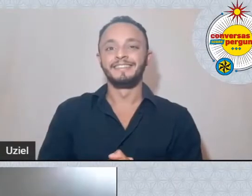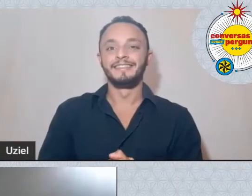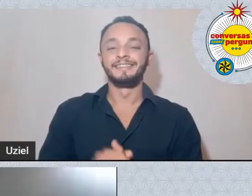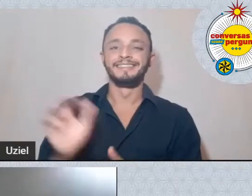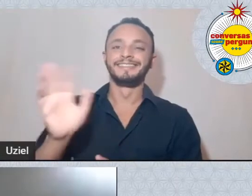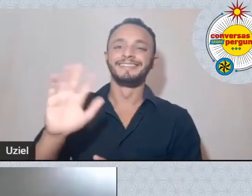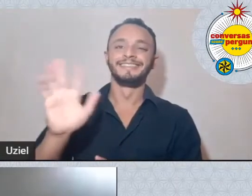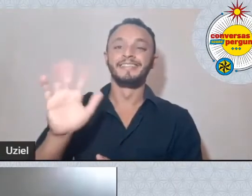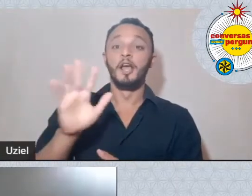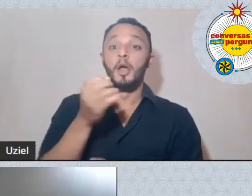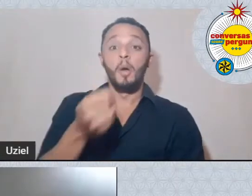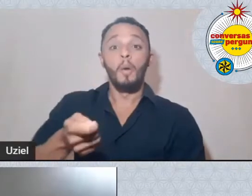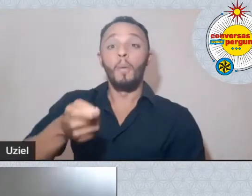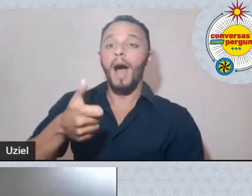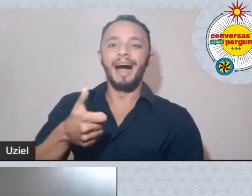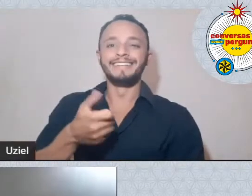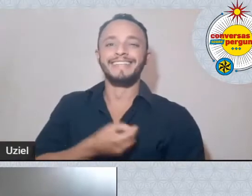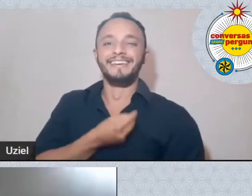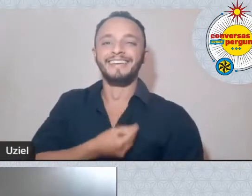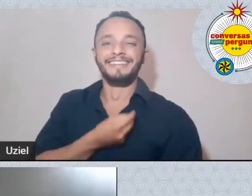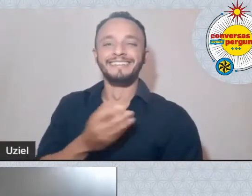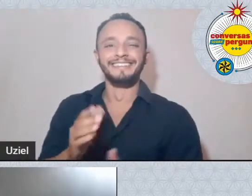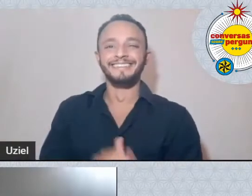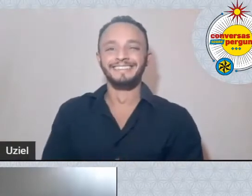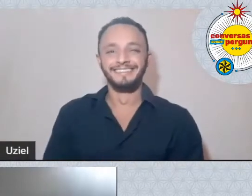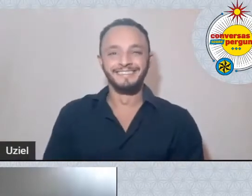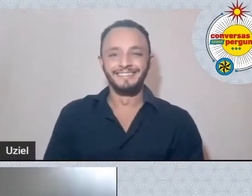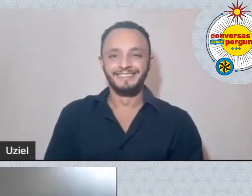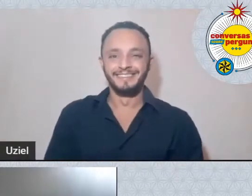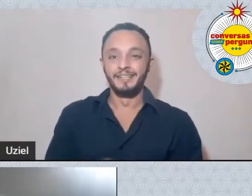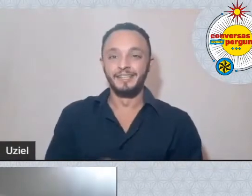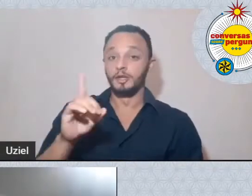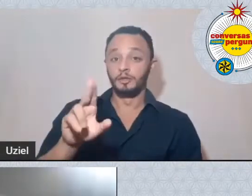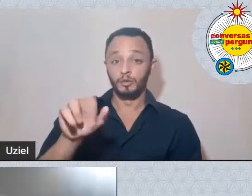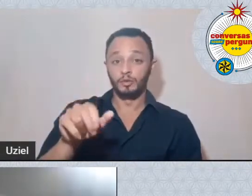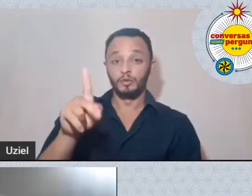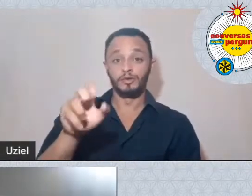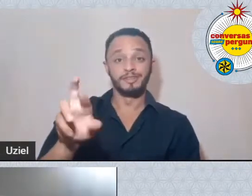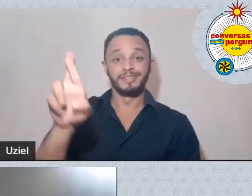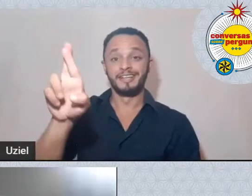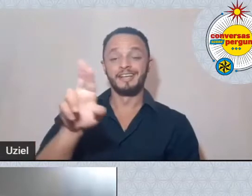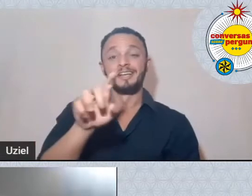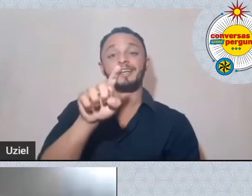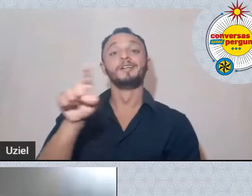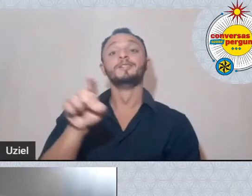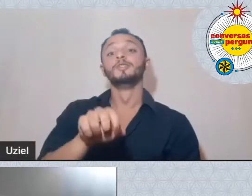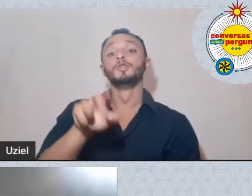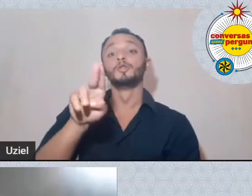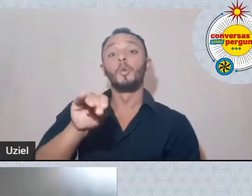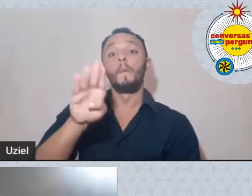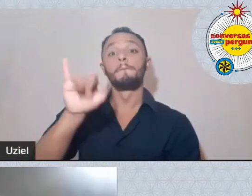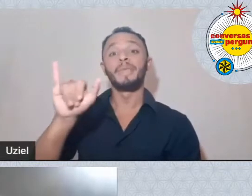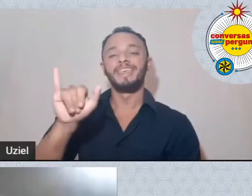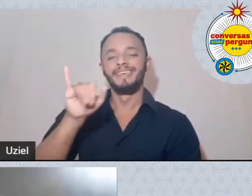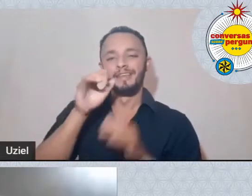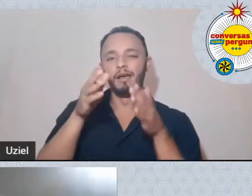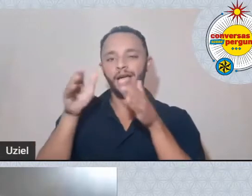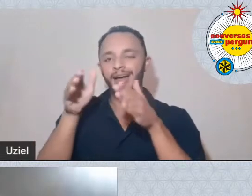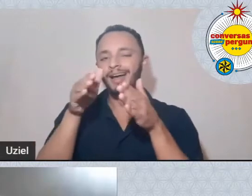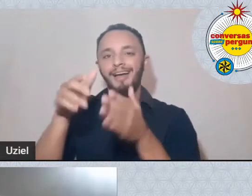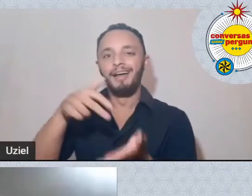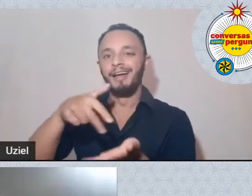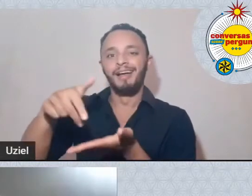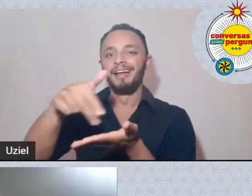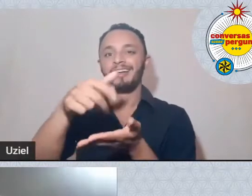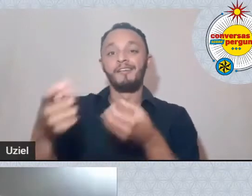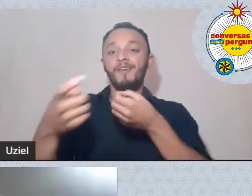vivo, quase vivo. Dunker zumbi. Indo e voltando. Haja